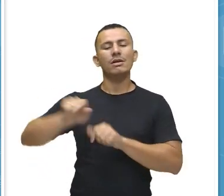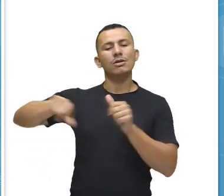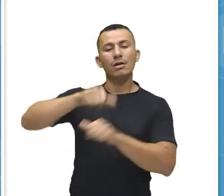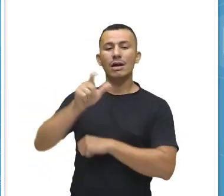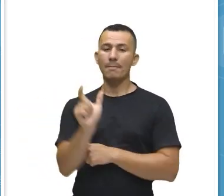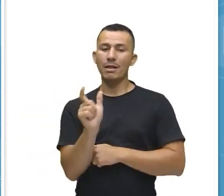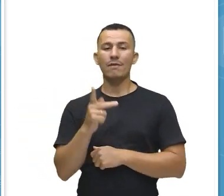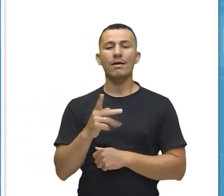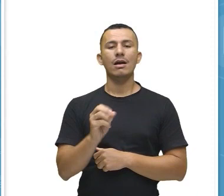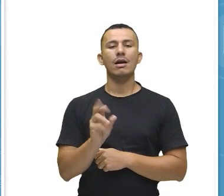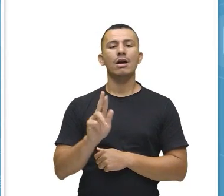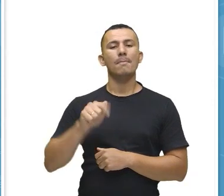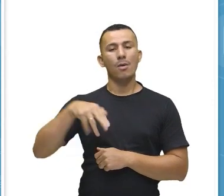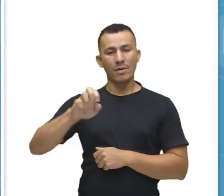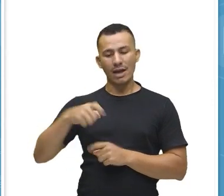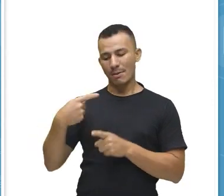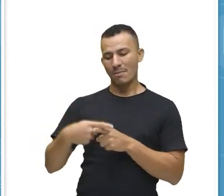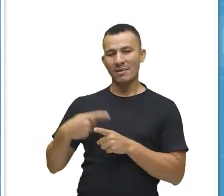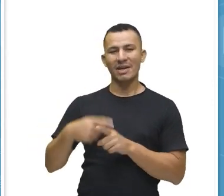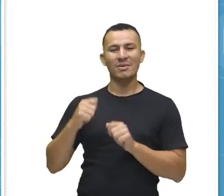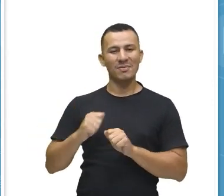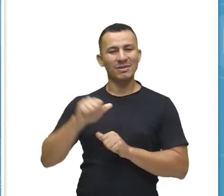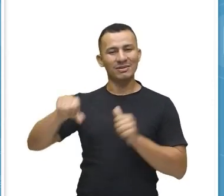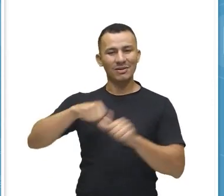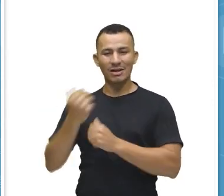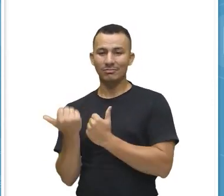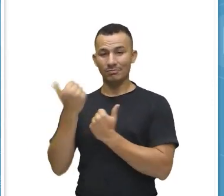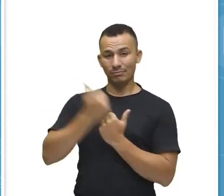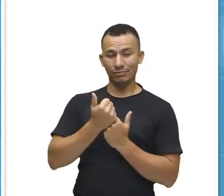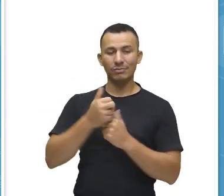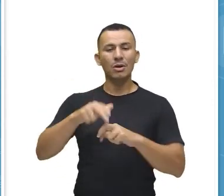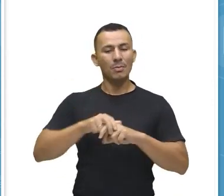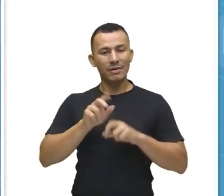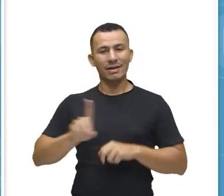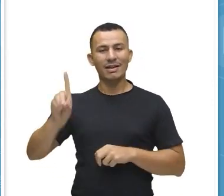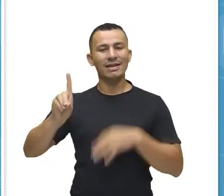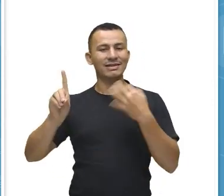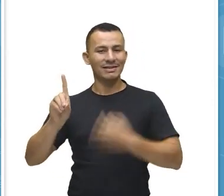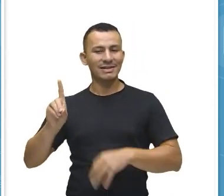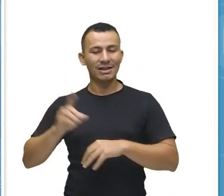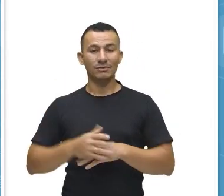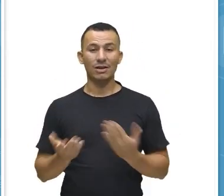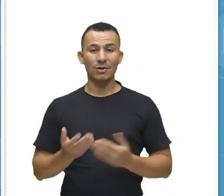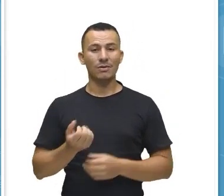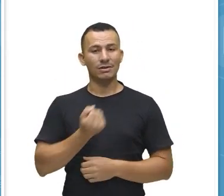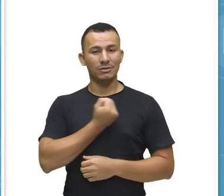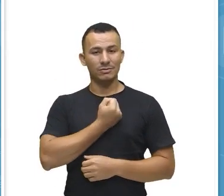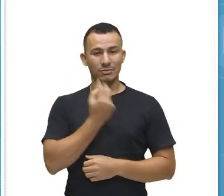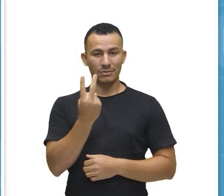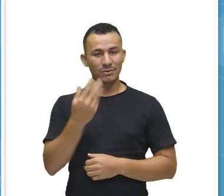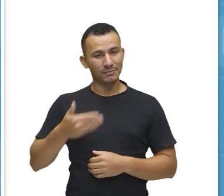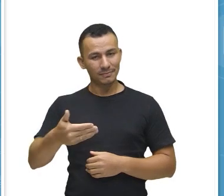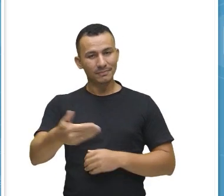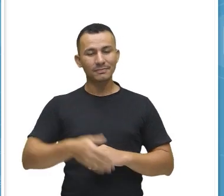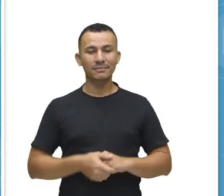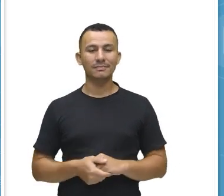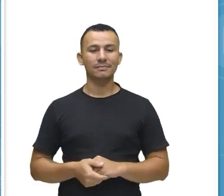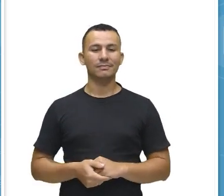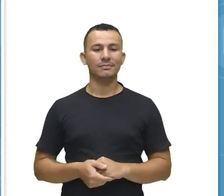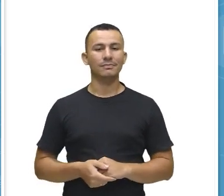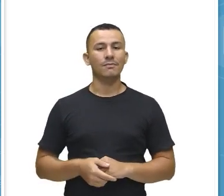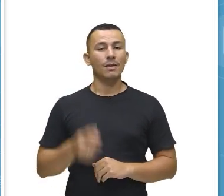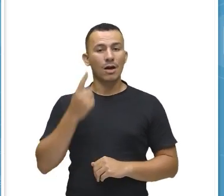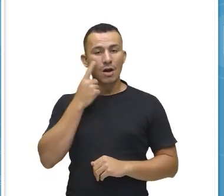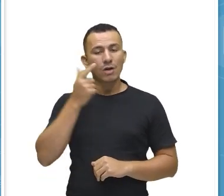a explicação, letra D, parabéns. Seriedade no chat, quero a resposta, segunda questão, vamos lá. Aí está mais